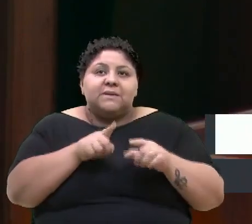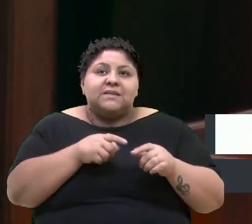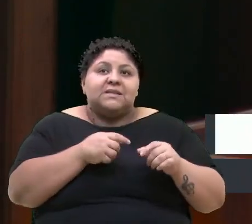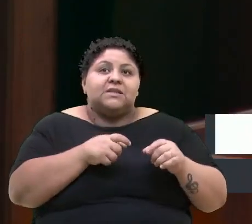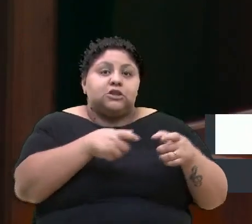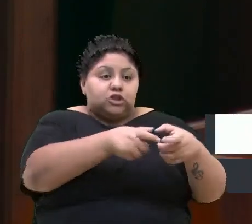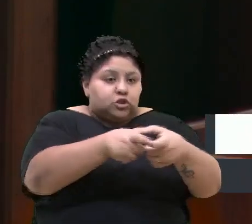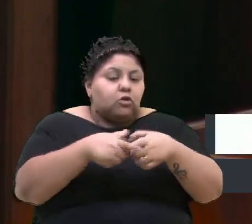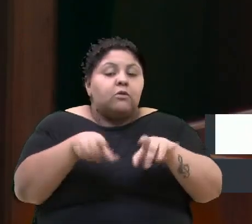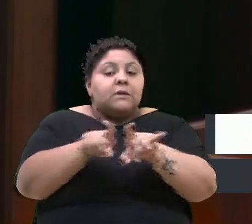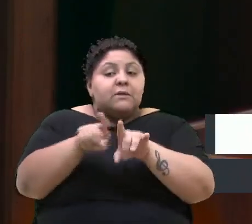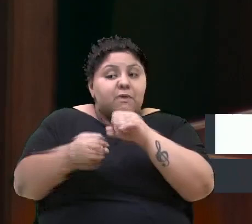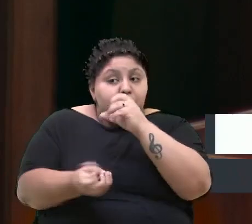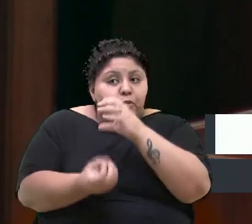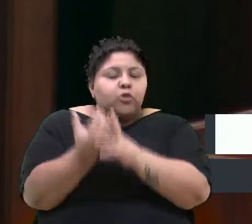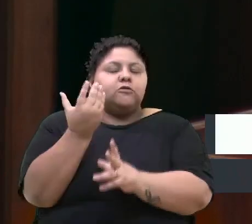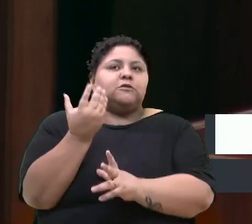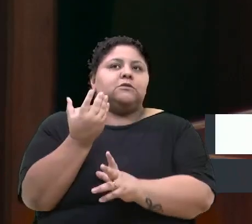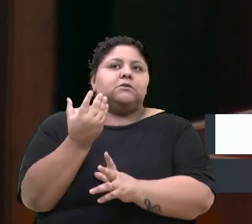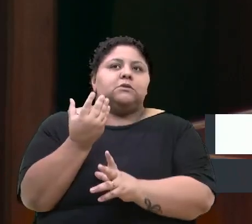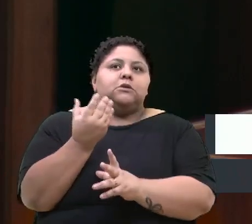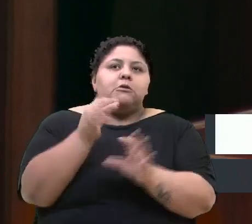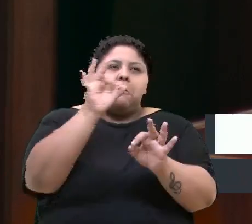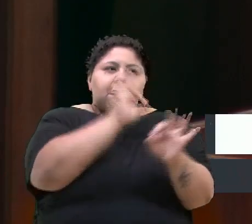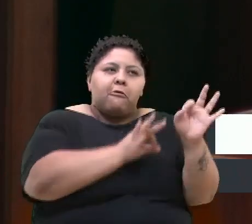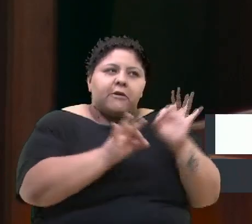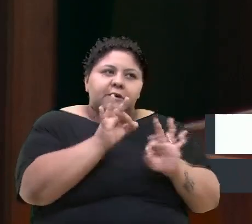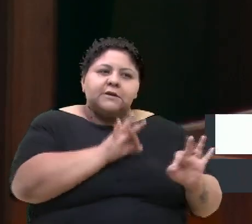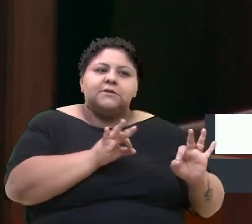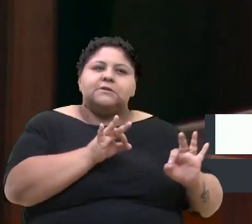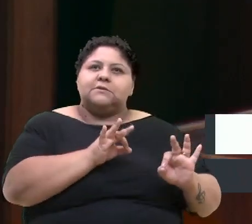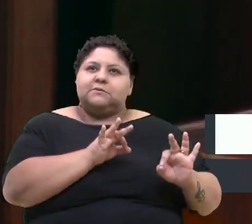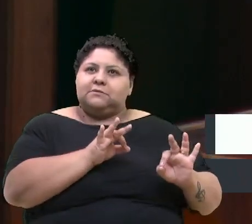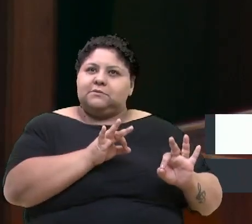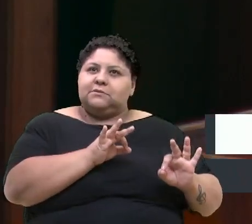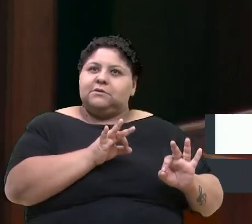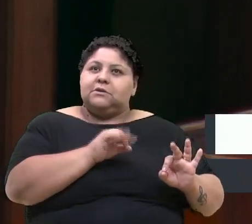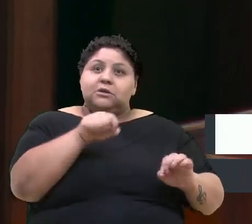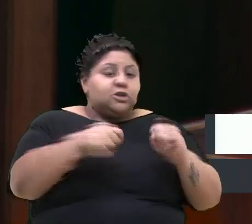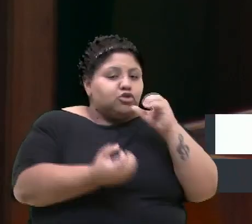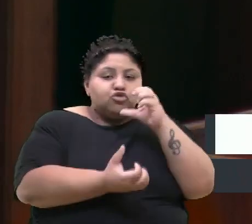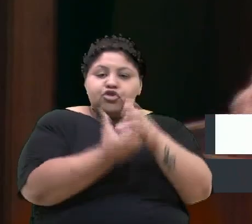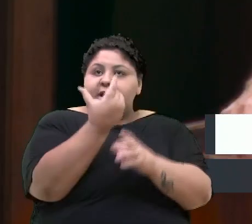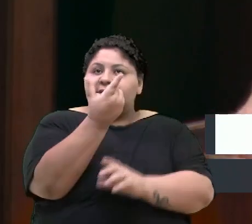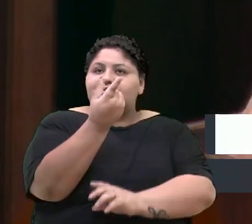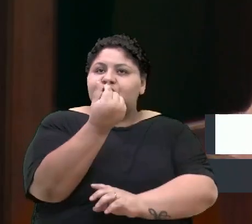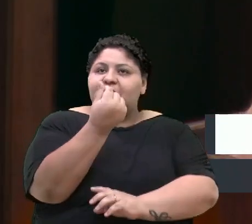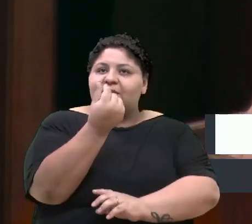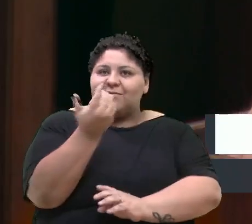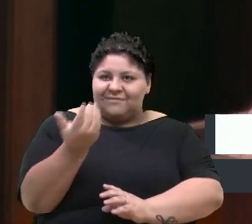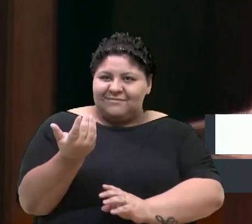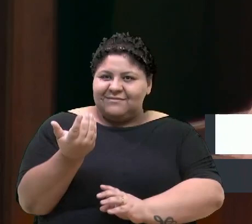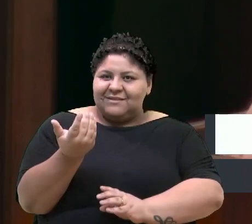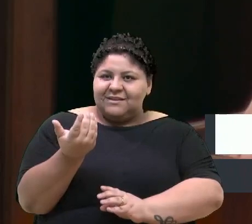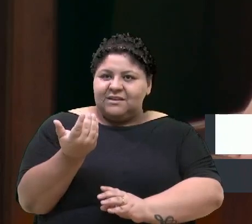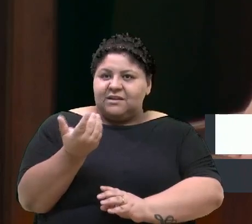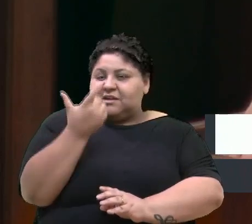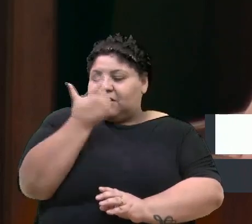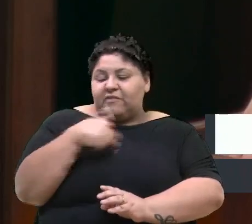estar produzindo, poderia estar programando, poderia estar gamificando, e isso gera recurso, né? Então, talvez seja isso que a